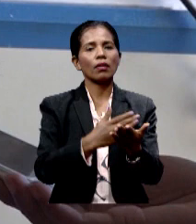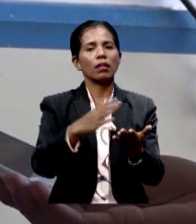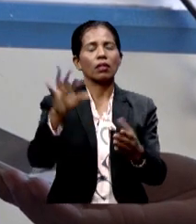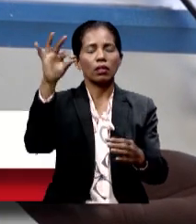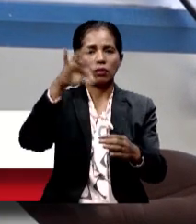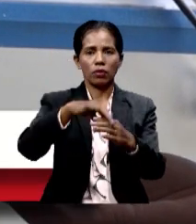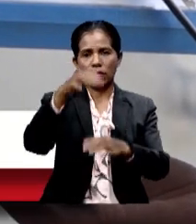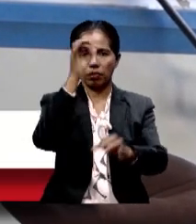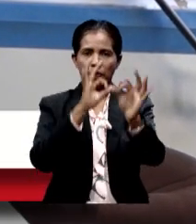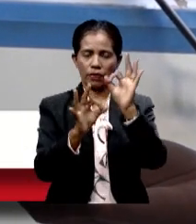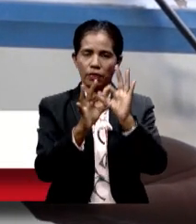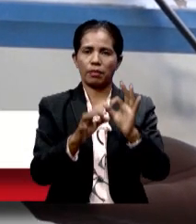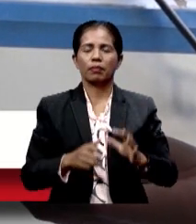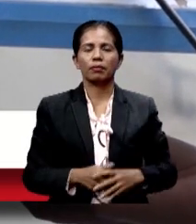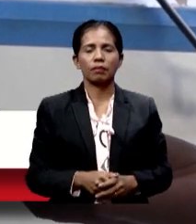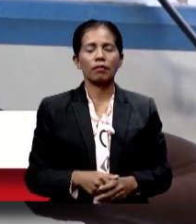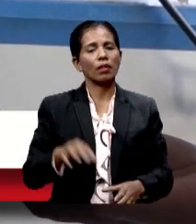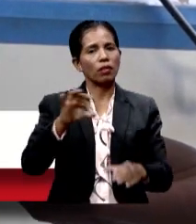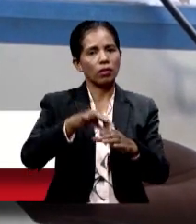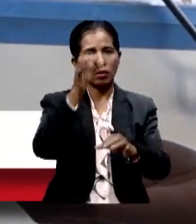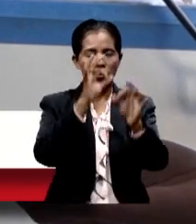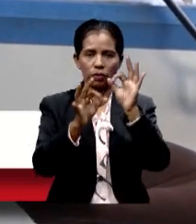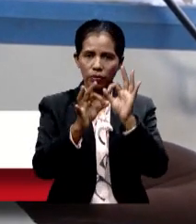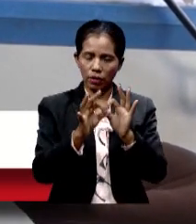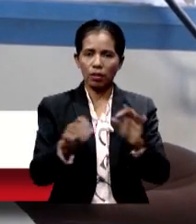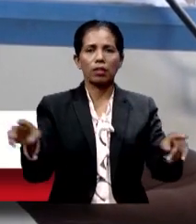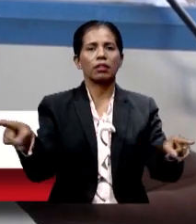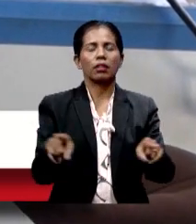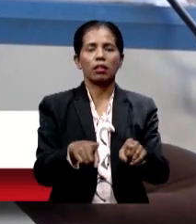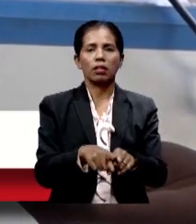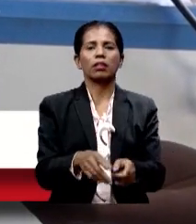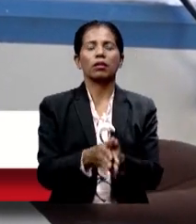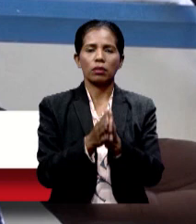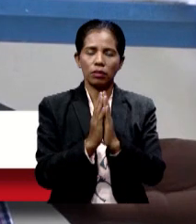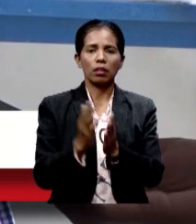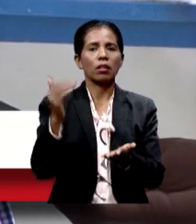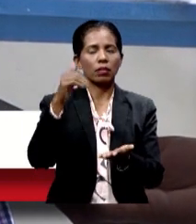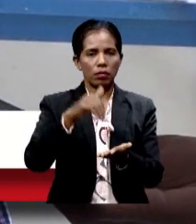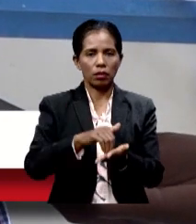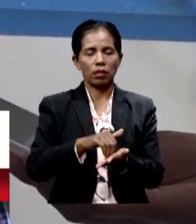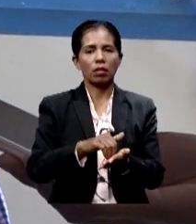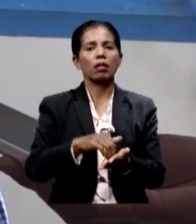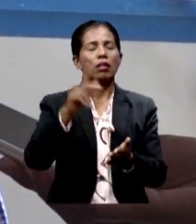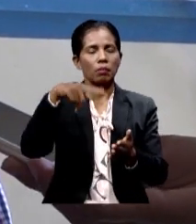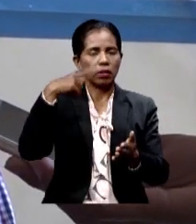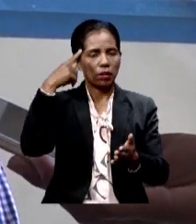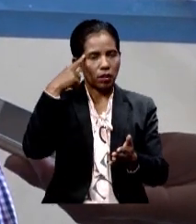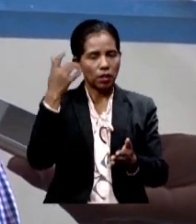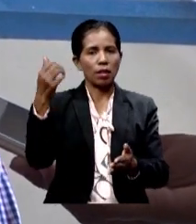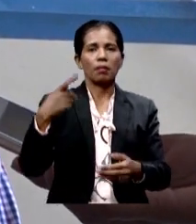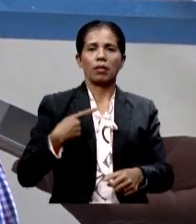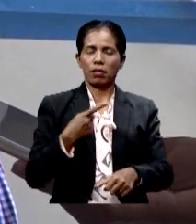de confiança. E voto de confiança era né, nessa confirmação, ba ato político na bem, mas o parlamento